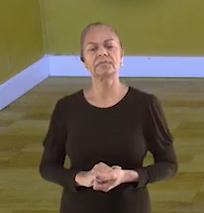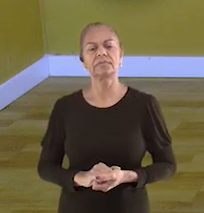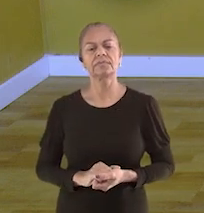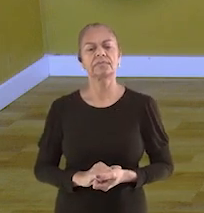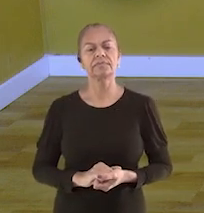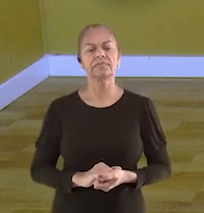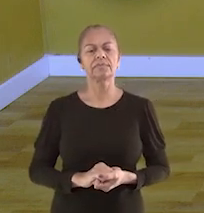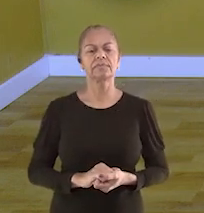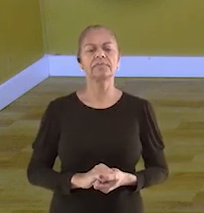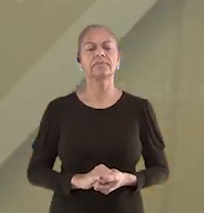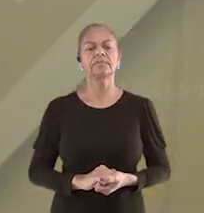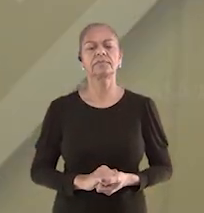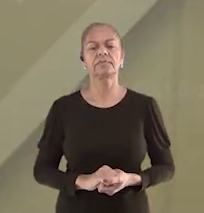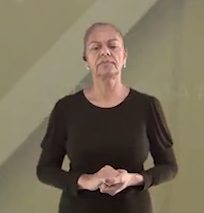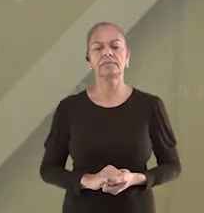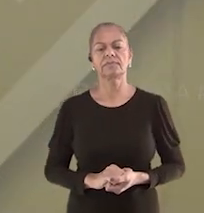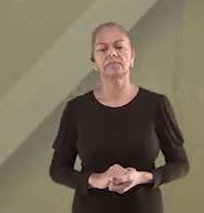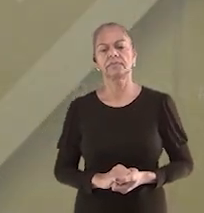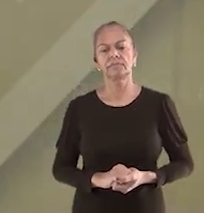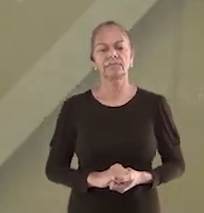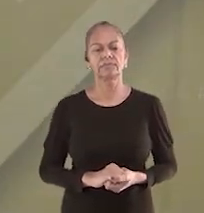Isso, 35.